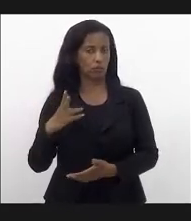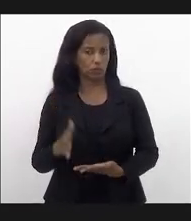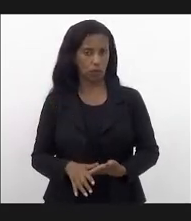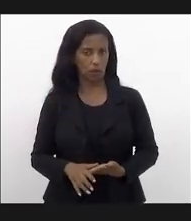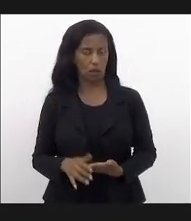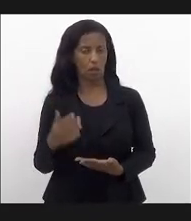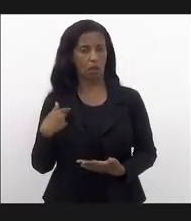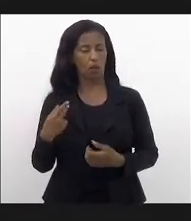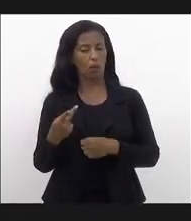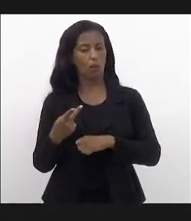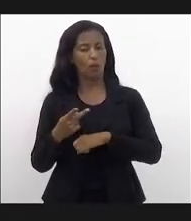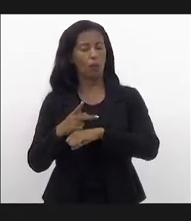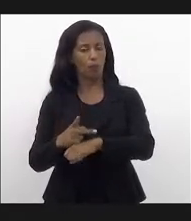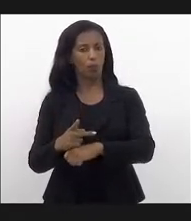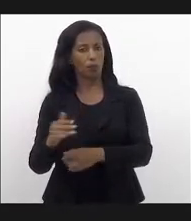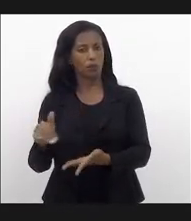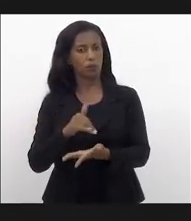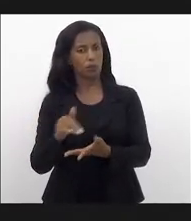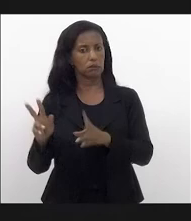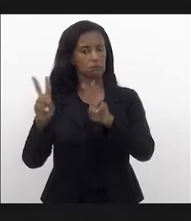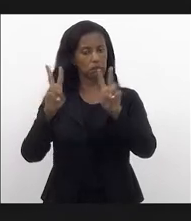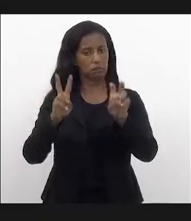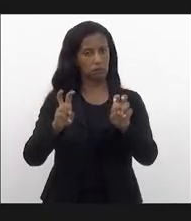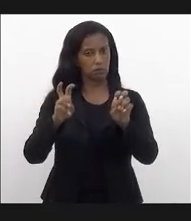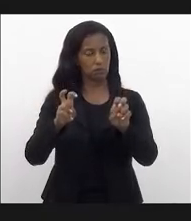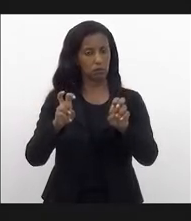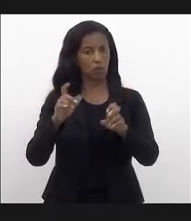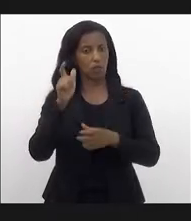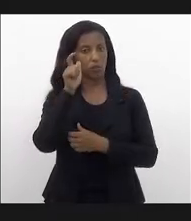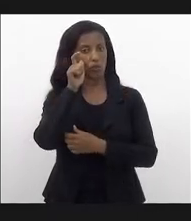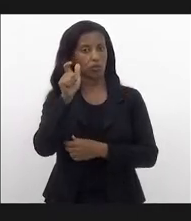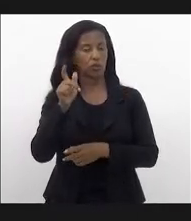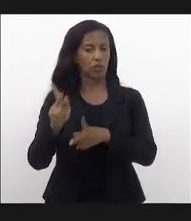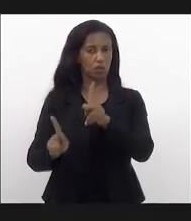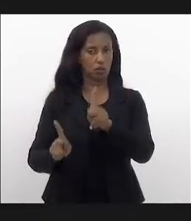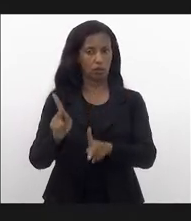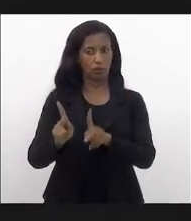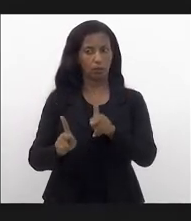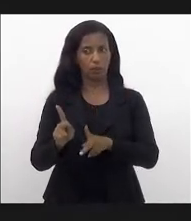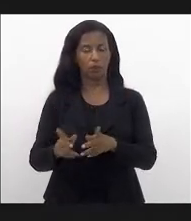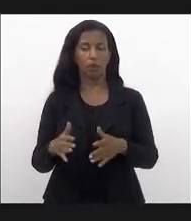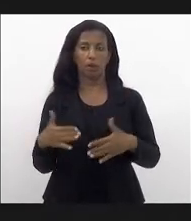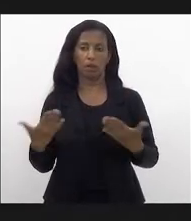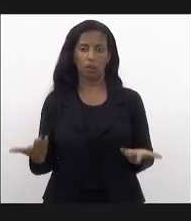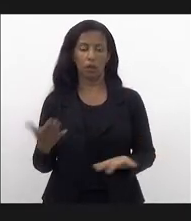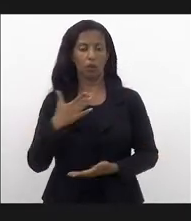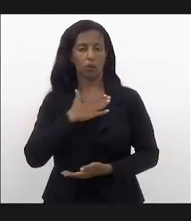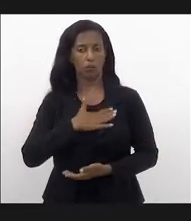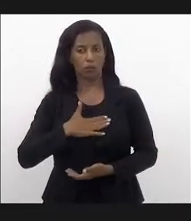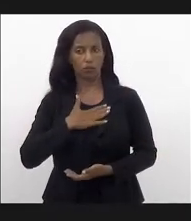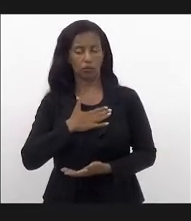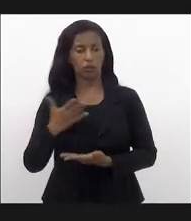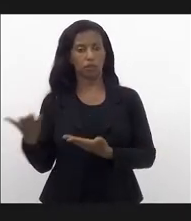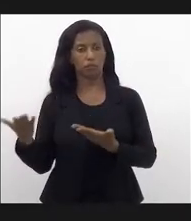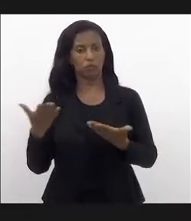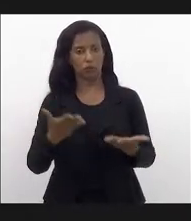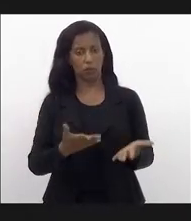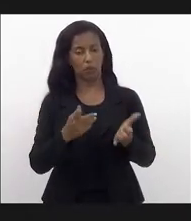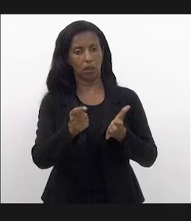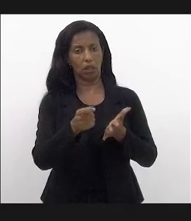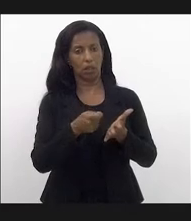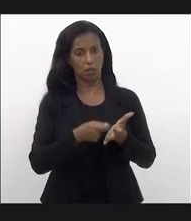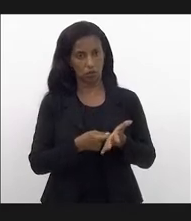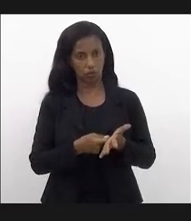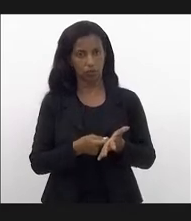eu procuro secretário para tratar de assunto que é de interesse da população então eu gostaria de estar aqui registrando